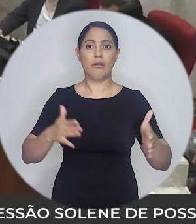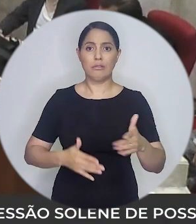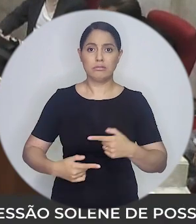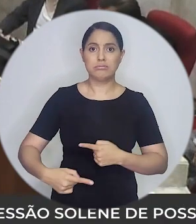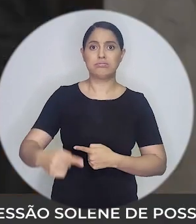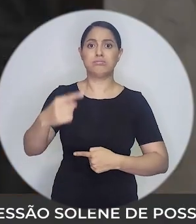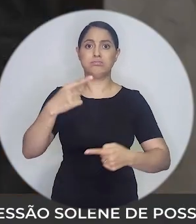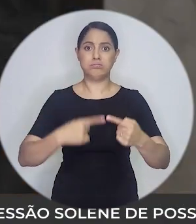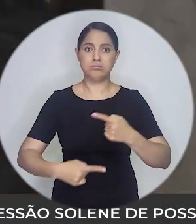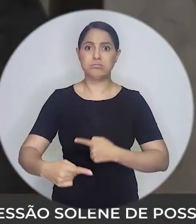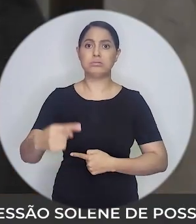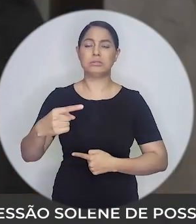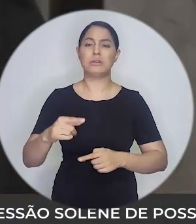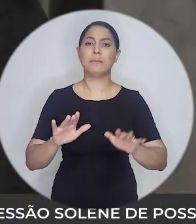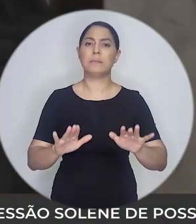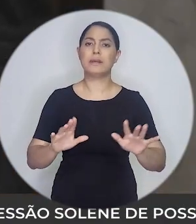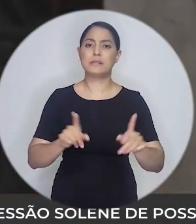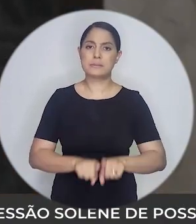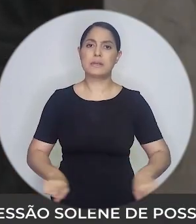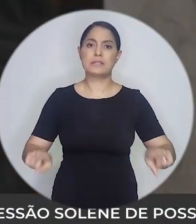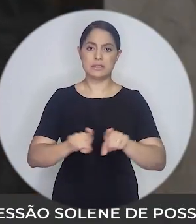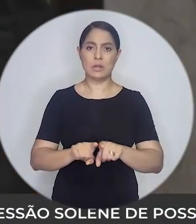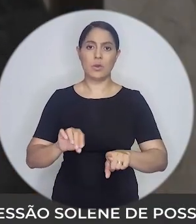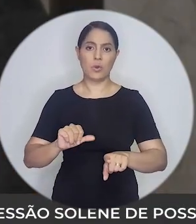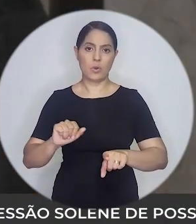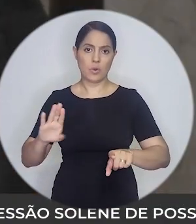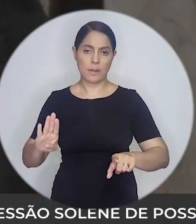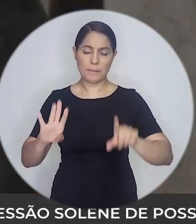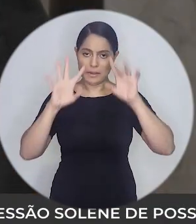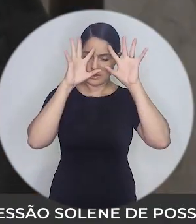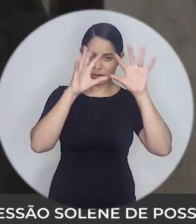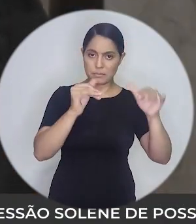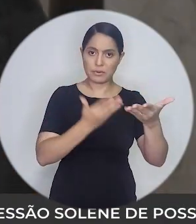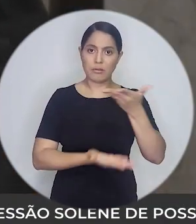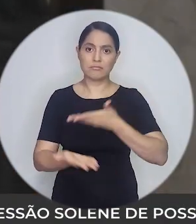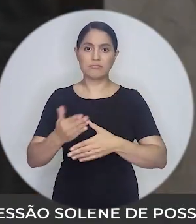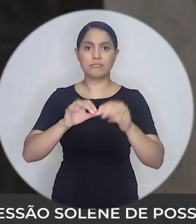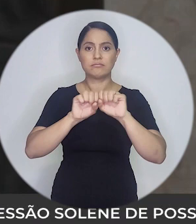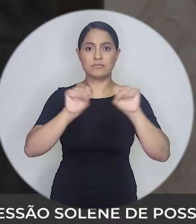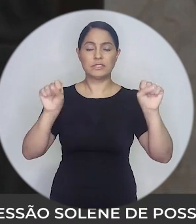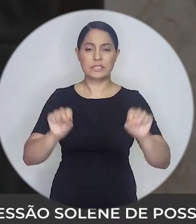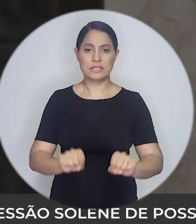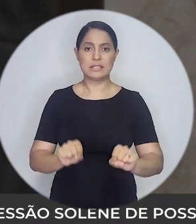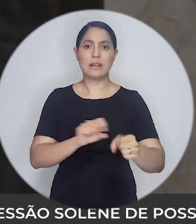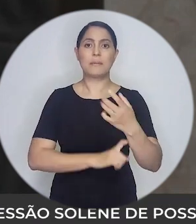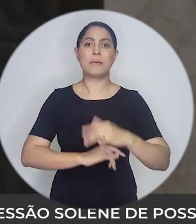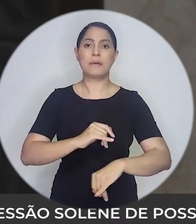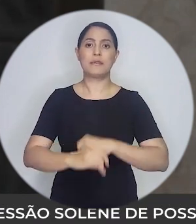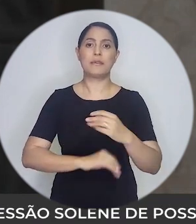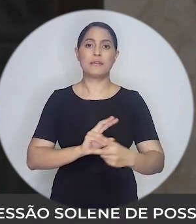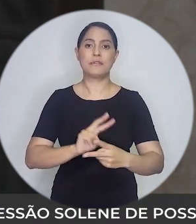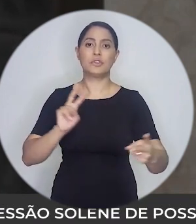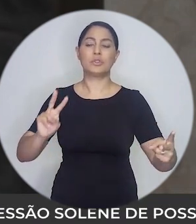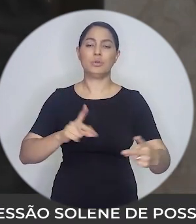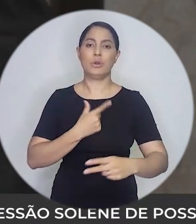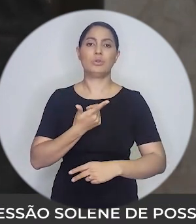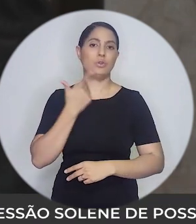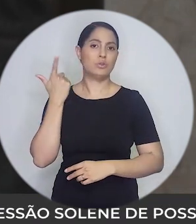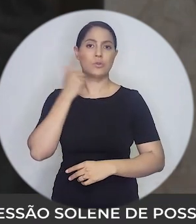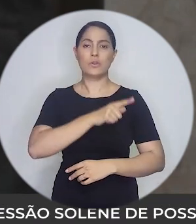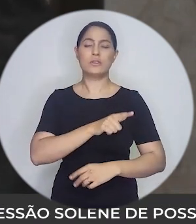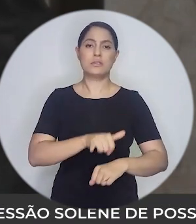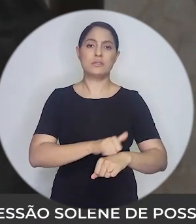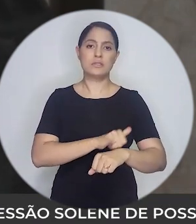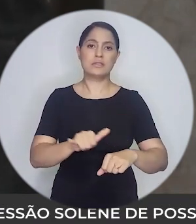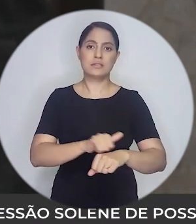se alongava. Através da histórica parceria entre OAB e Tribunal, consolidada e aperfeiçoada no último biênio,